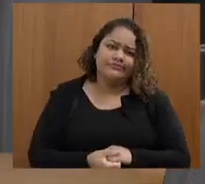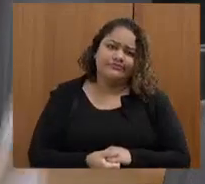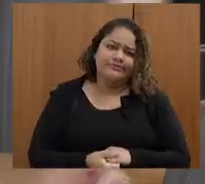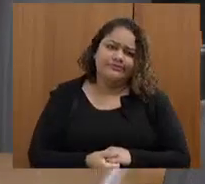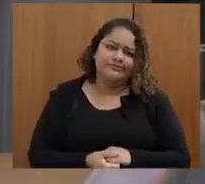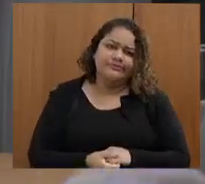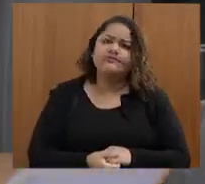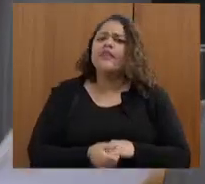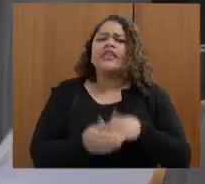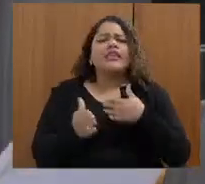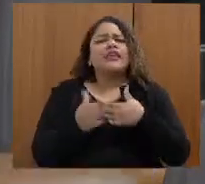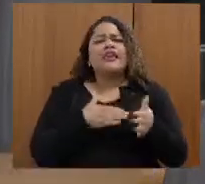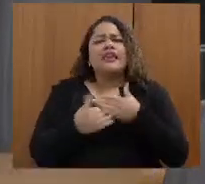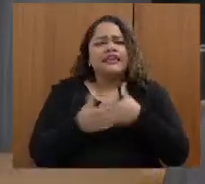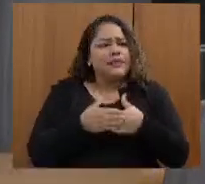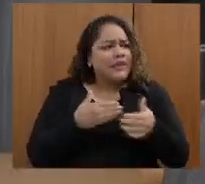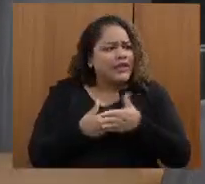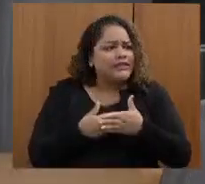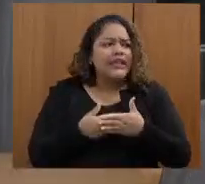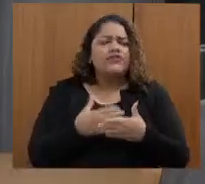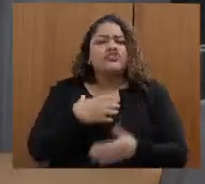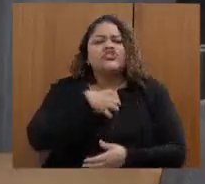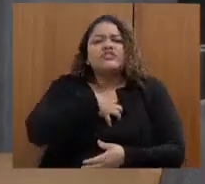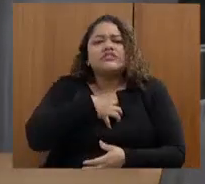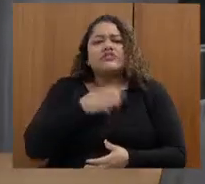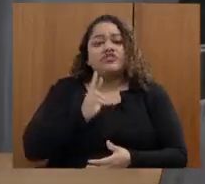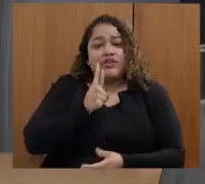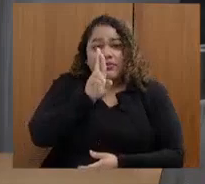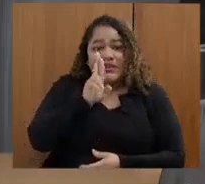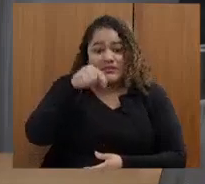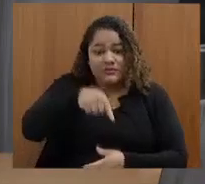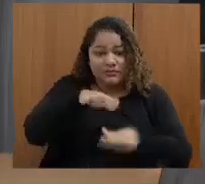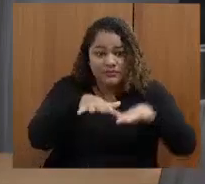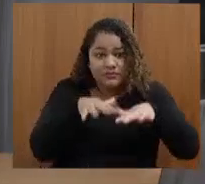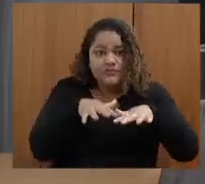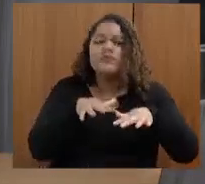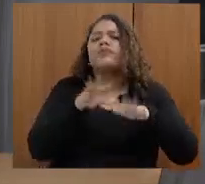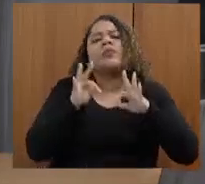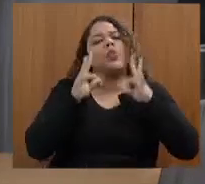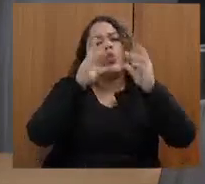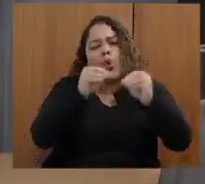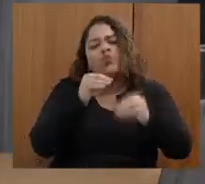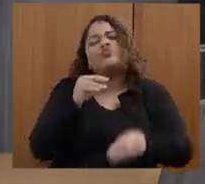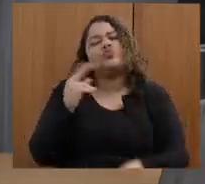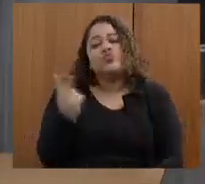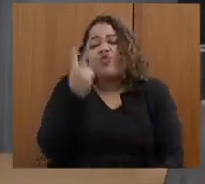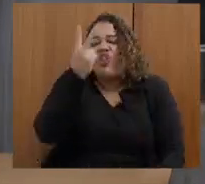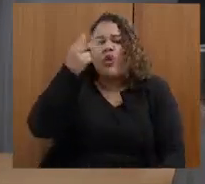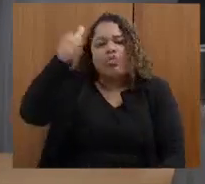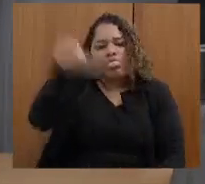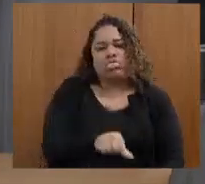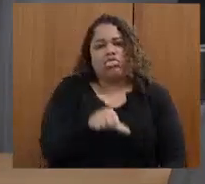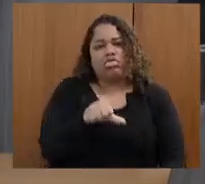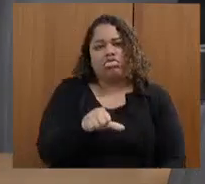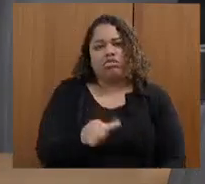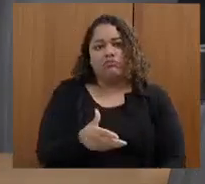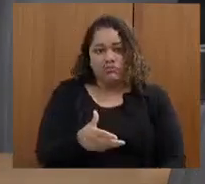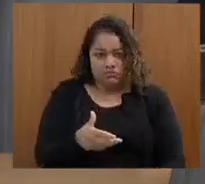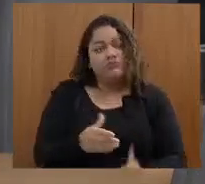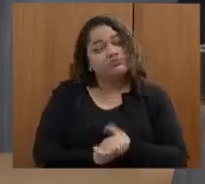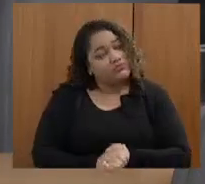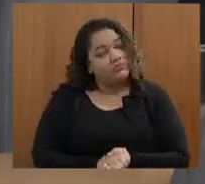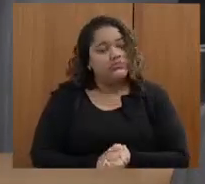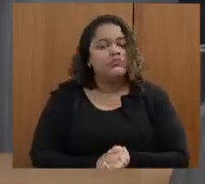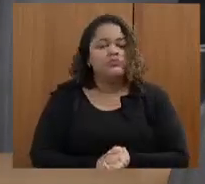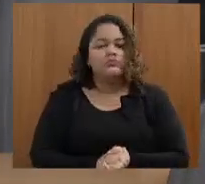se sentirem representados ou não nessa audiência nisso tá todo mundo no mesmo barco na desvalorização feitas as